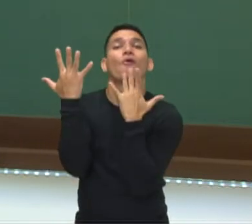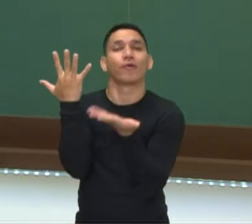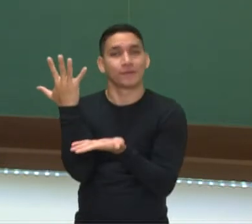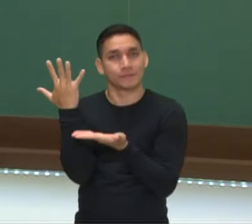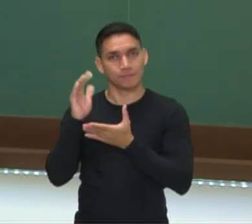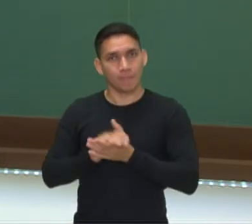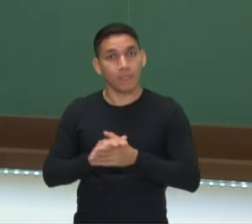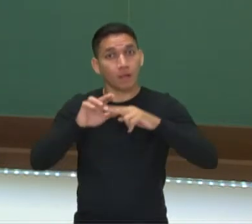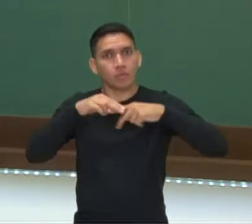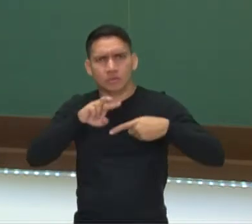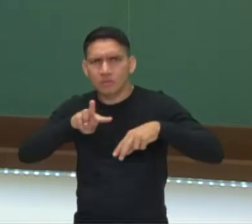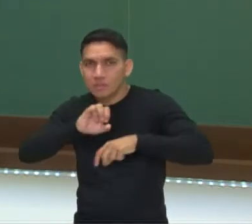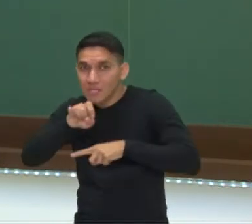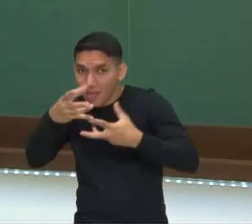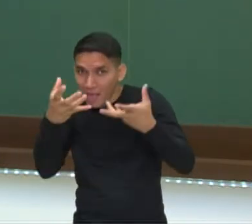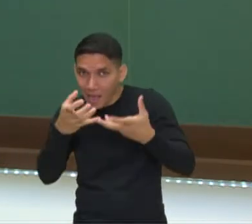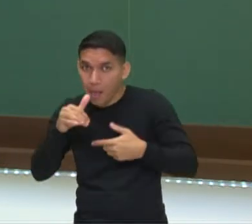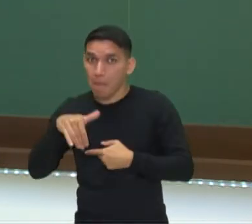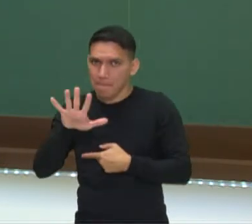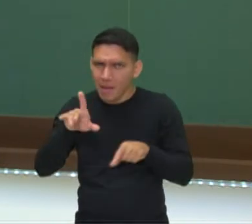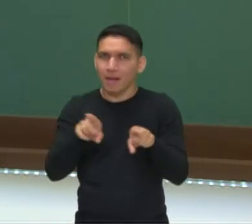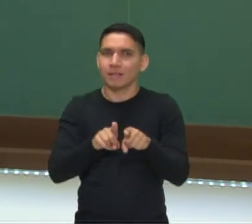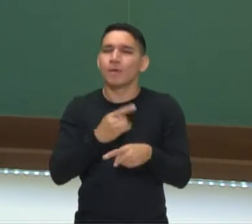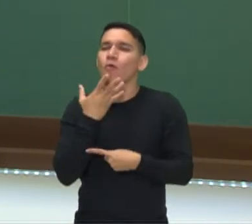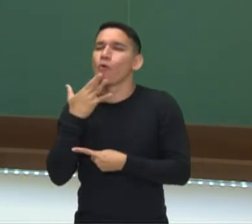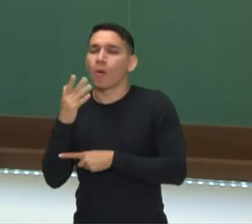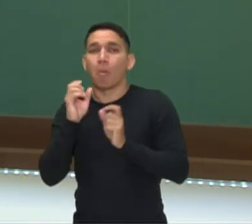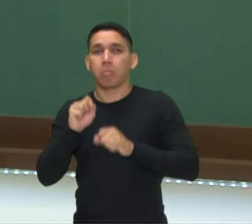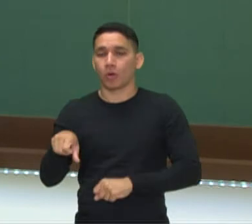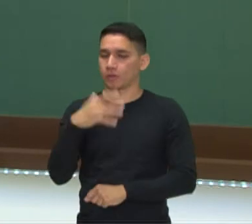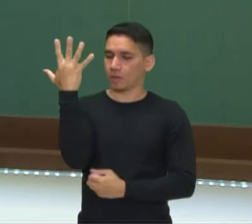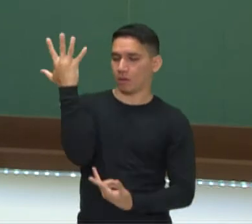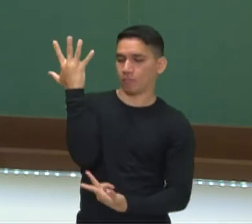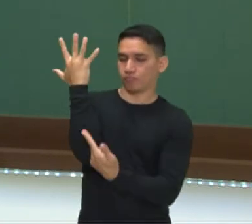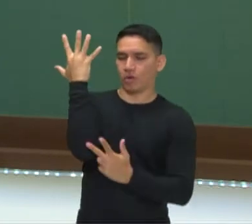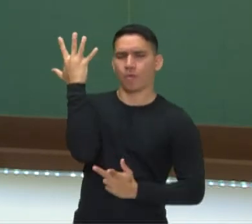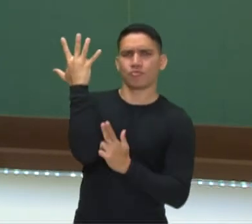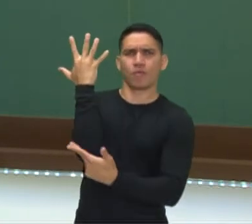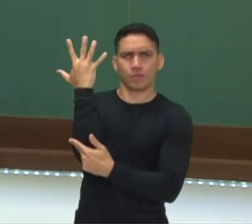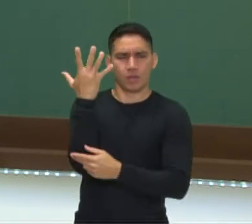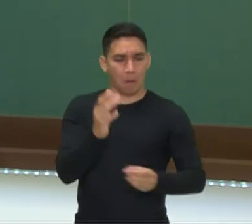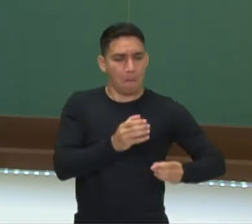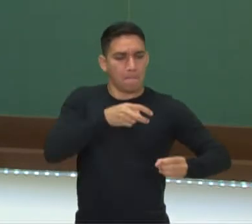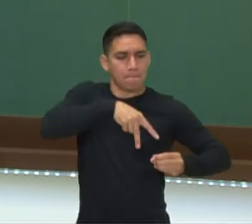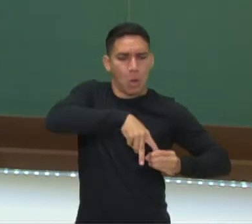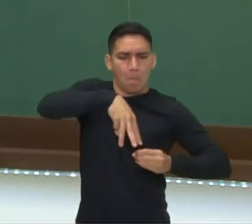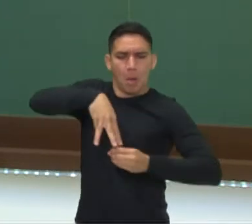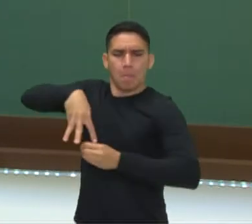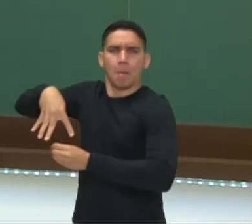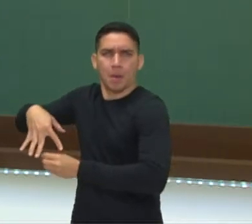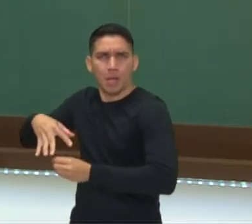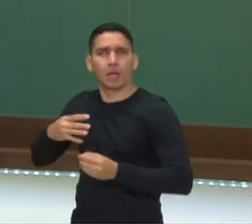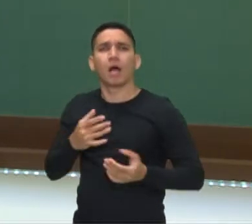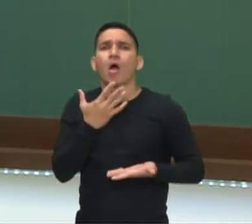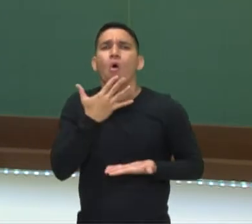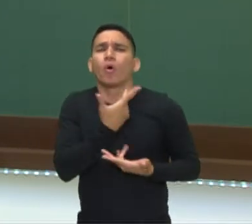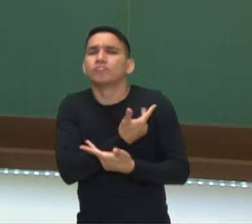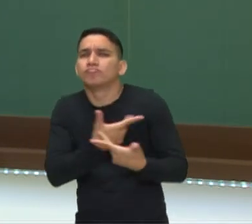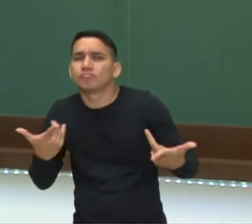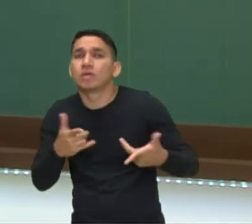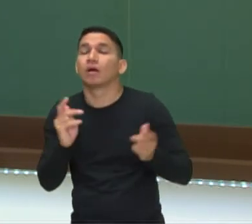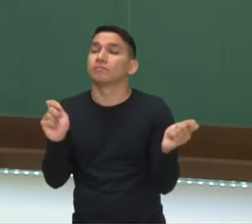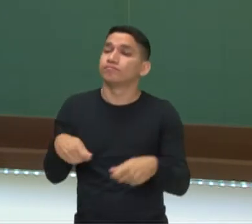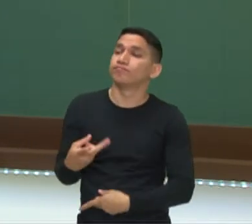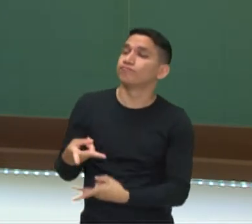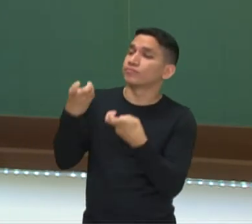colorida, basta dividir o caule em mais partes, colocar corantes de diversas cores e você vai ter então uma planta, uma